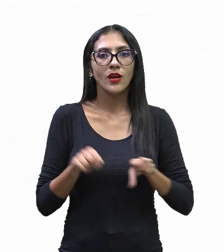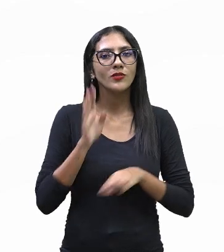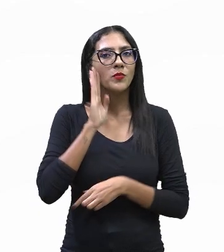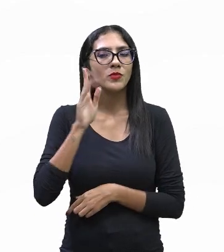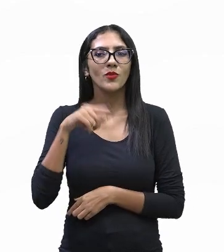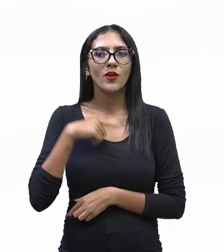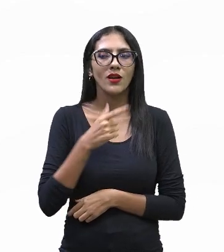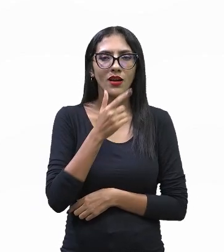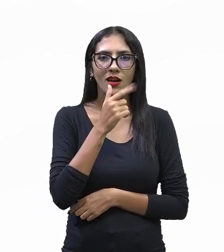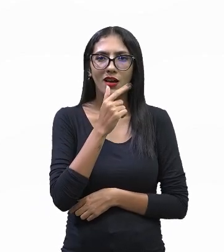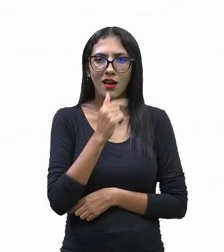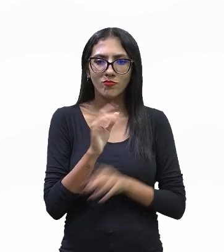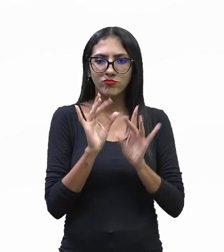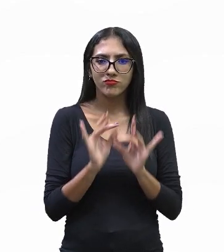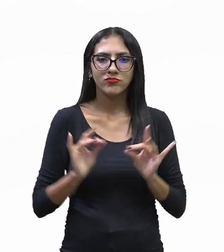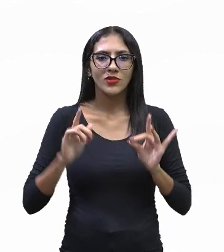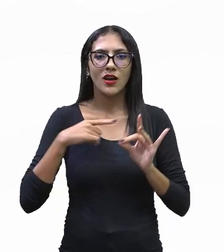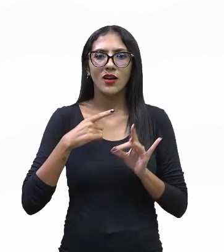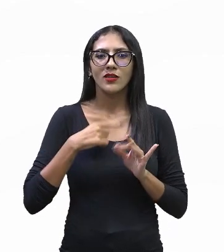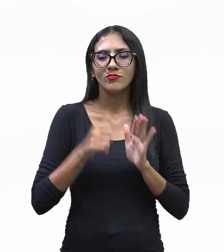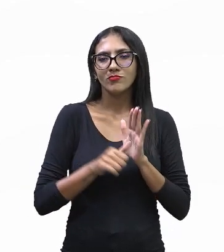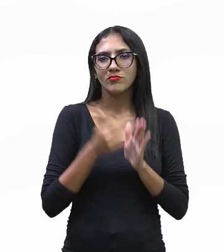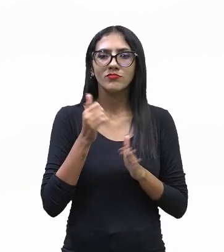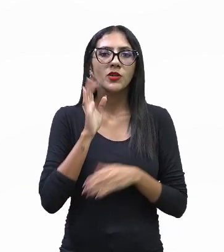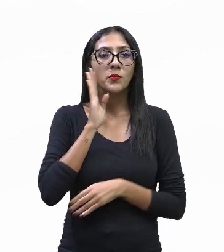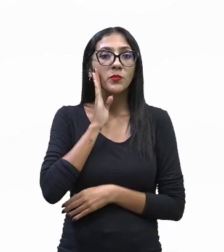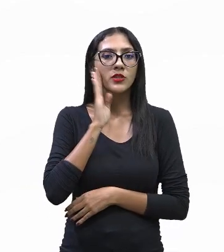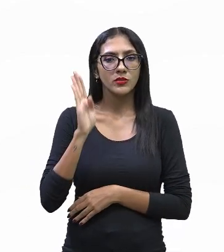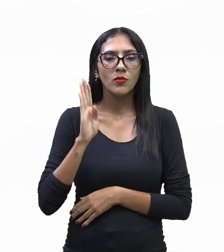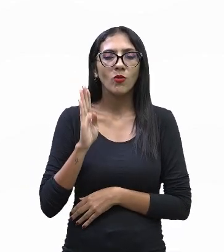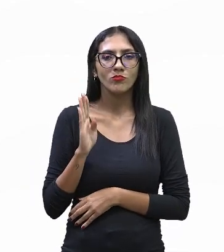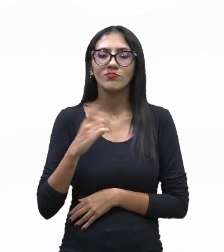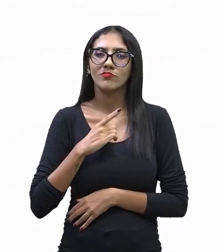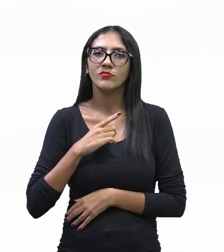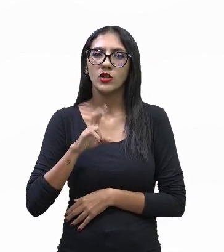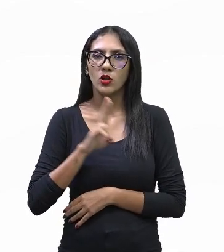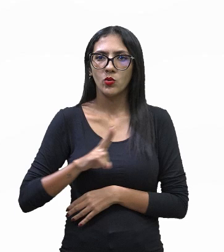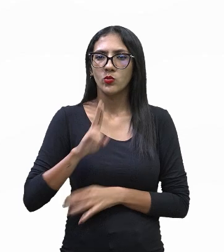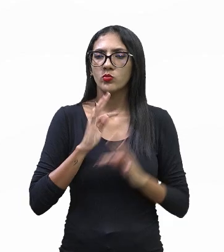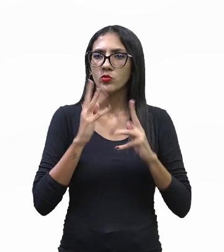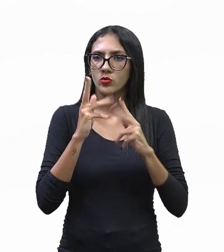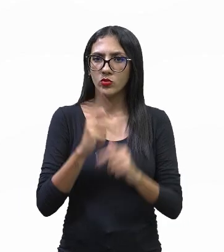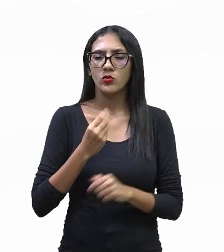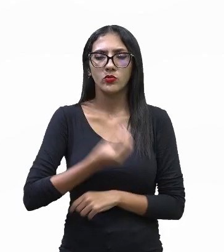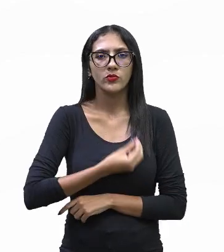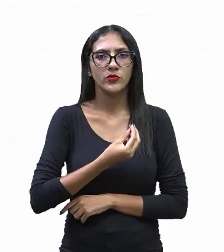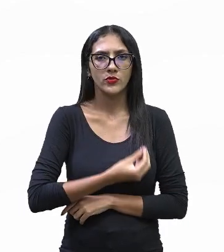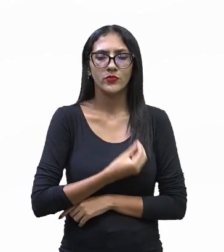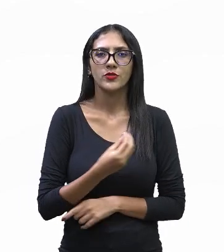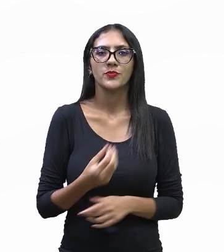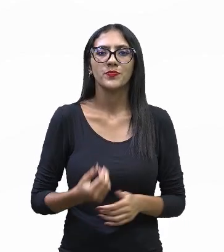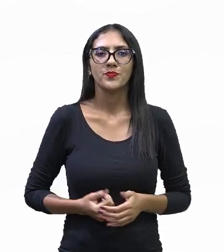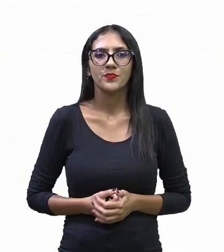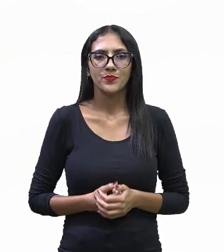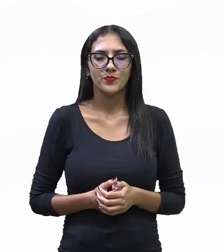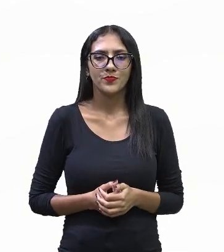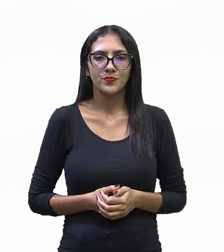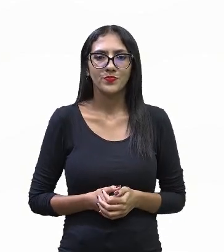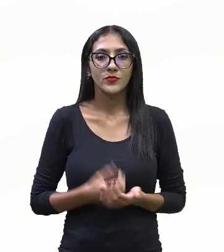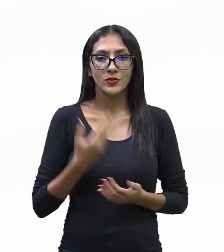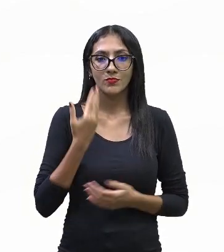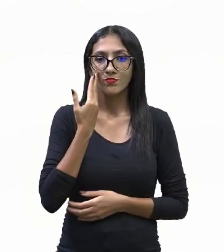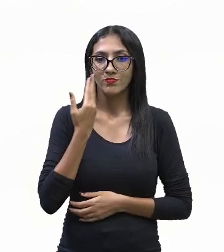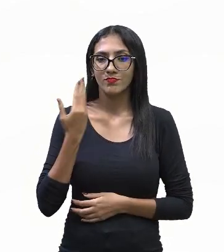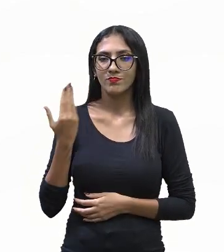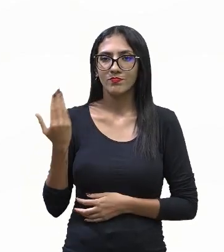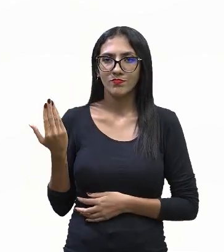a fase que a gente chama de primária de utilização pelos organismos vivos, tá? E aí na imagem